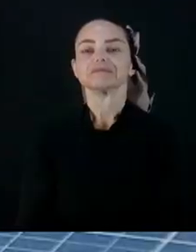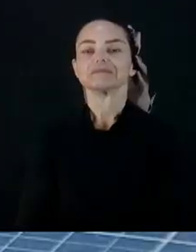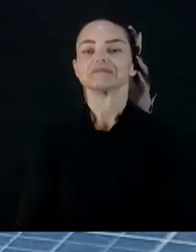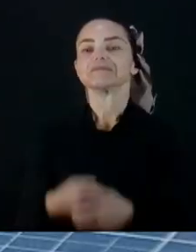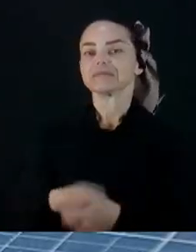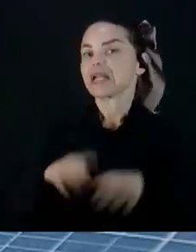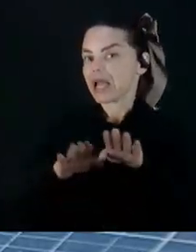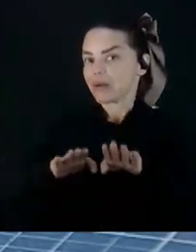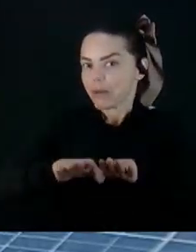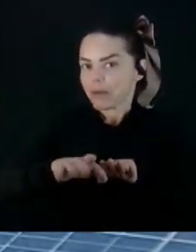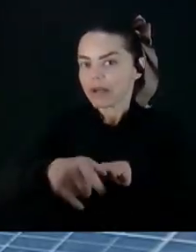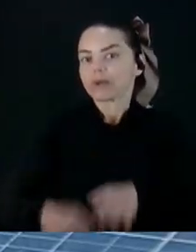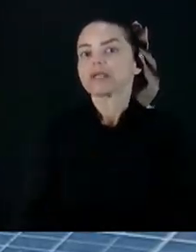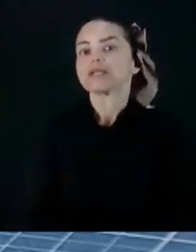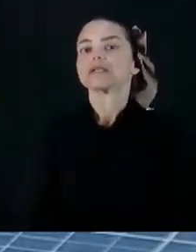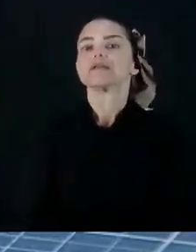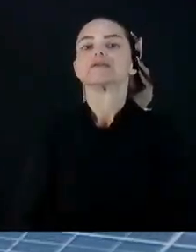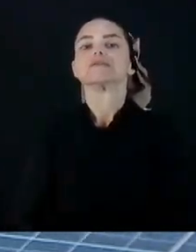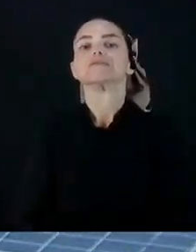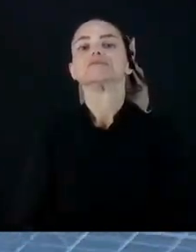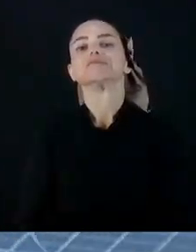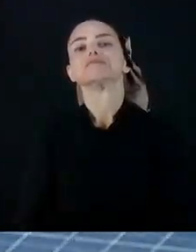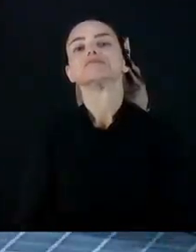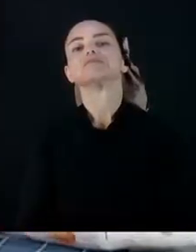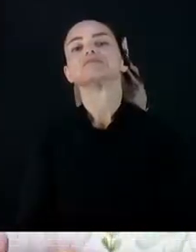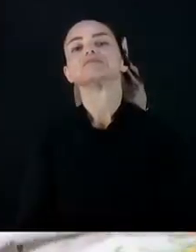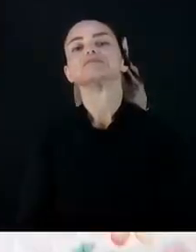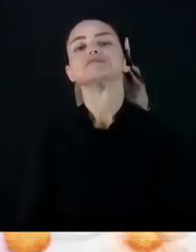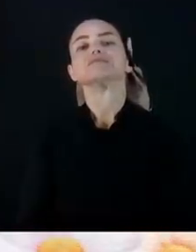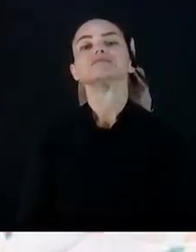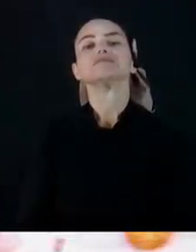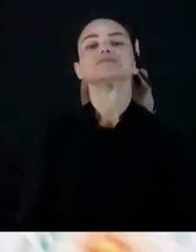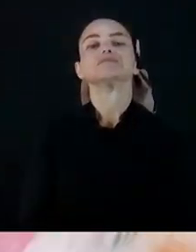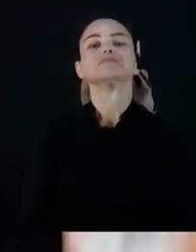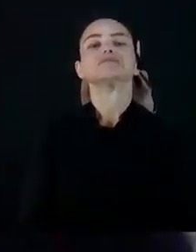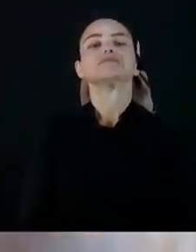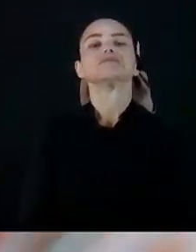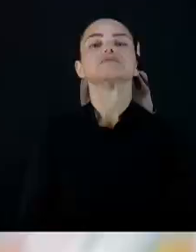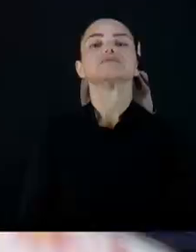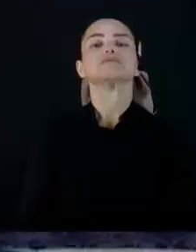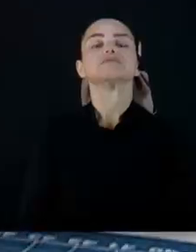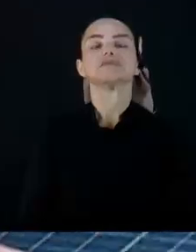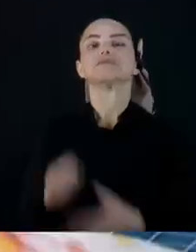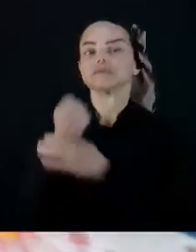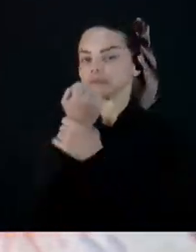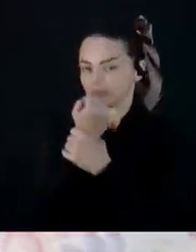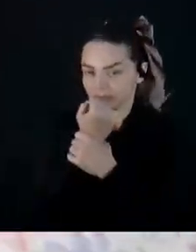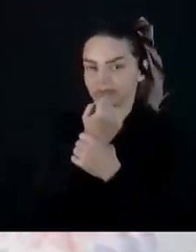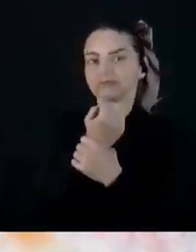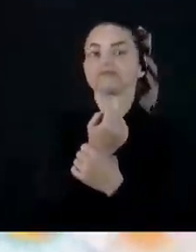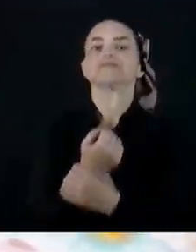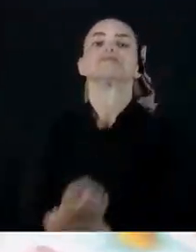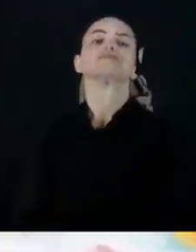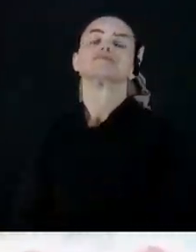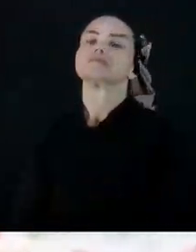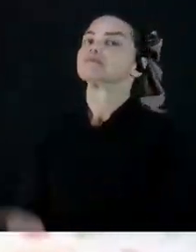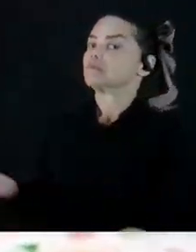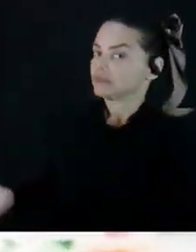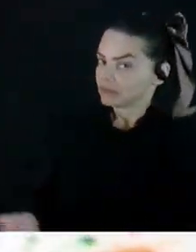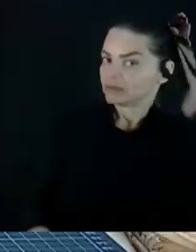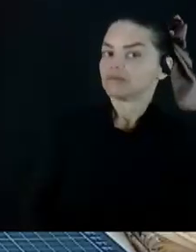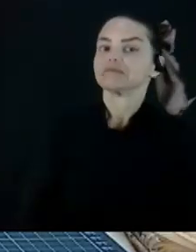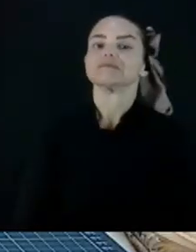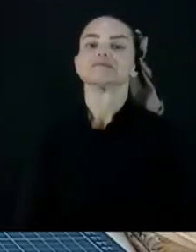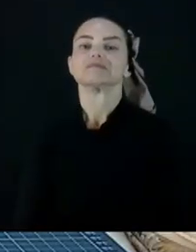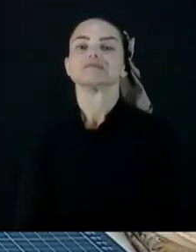E é isso. E essa costurinha é bem na beiradinha. Essa é a costura de segurança. Agora, não é aquela costura do pé de máquina,